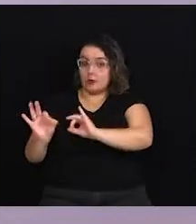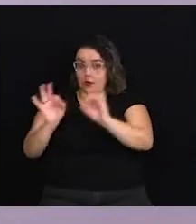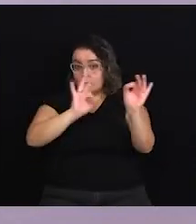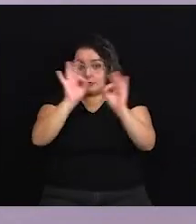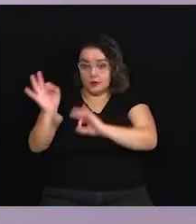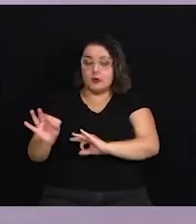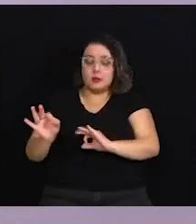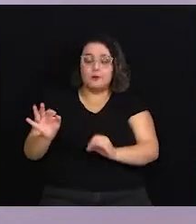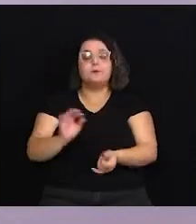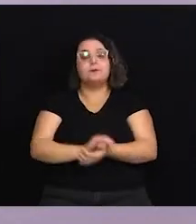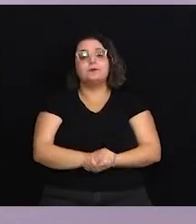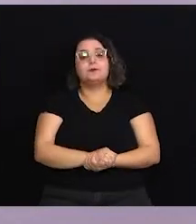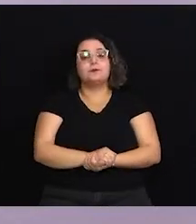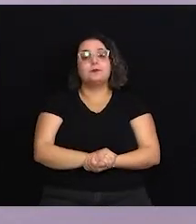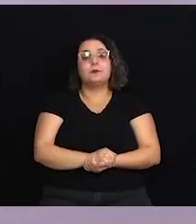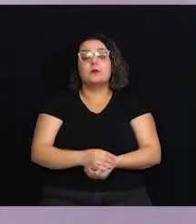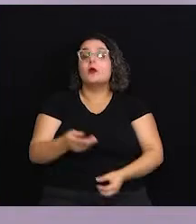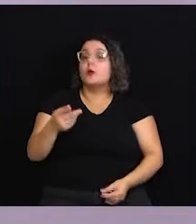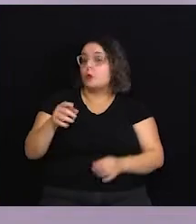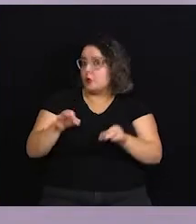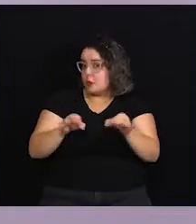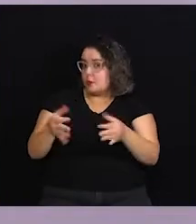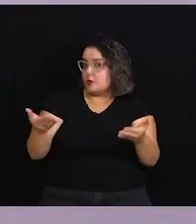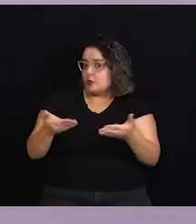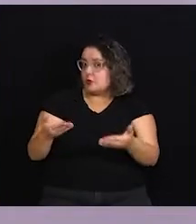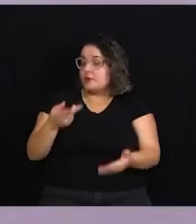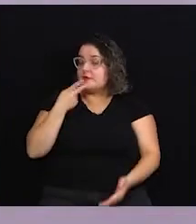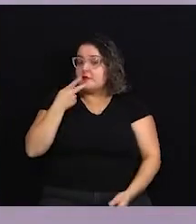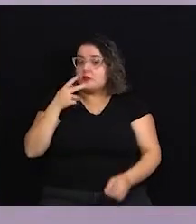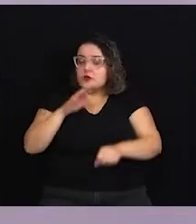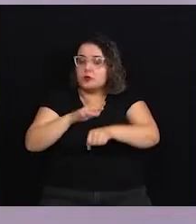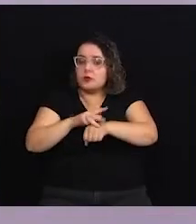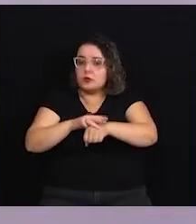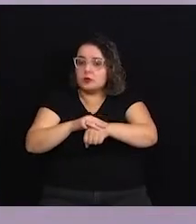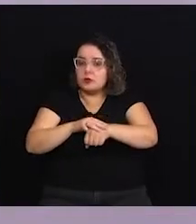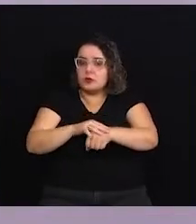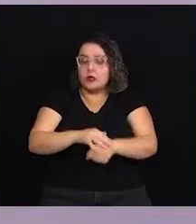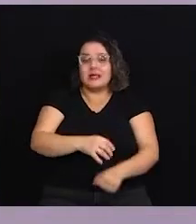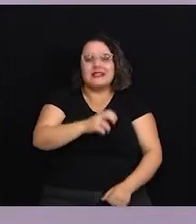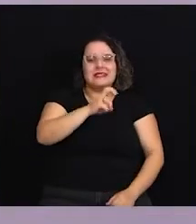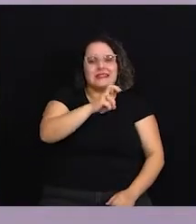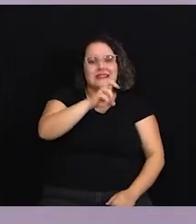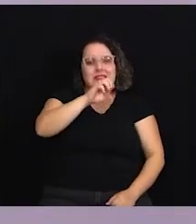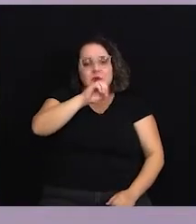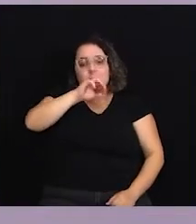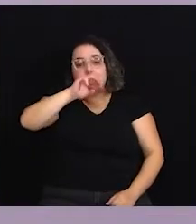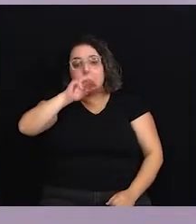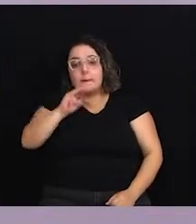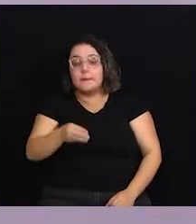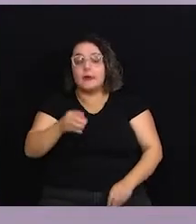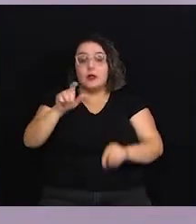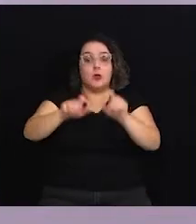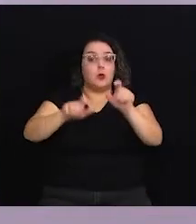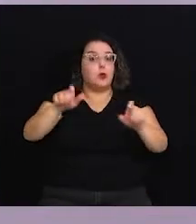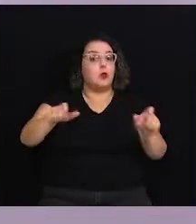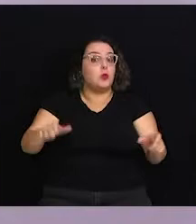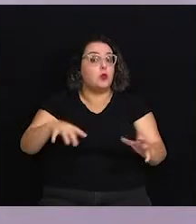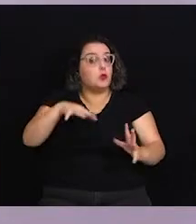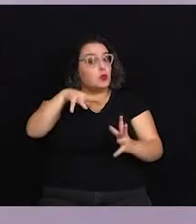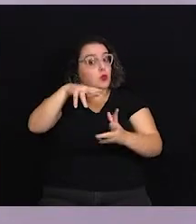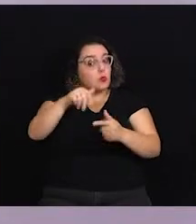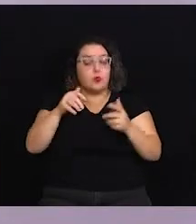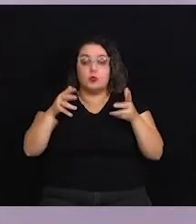para o programa de hoje a gente vai falar sobre uma doença que olha só afeta cerca de 50 milhões de pessoas